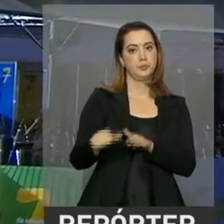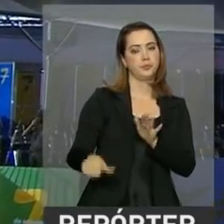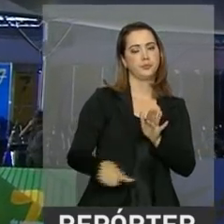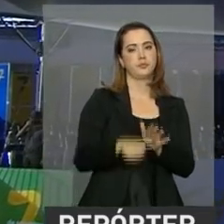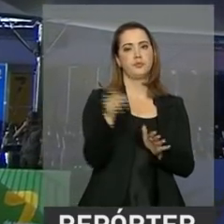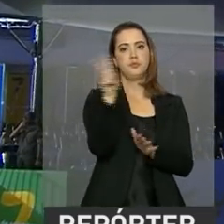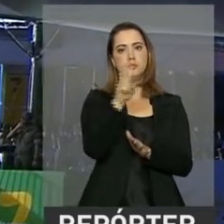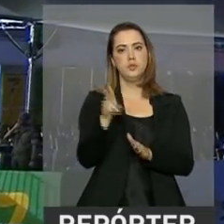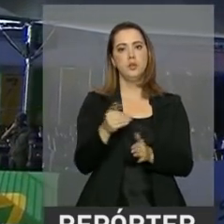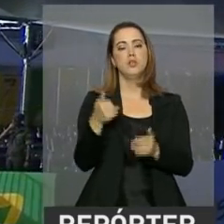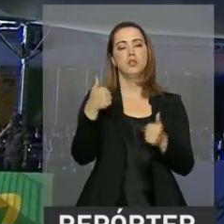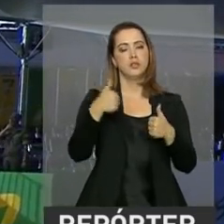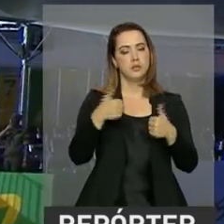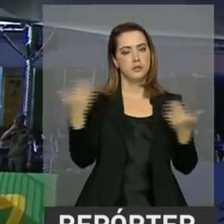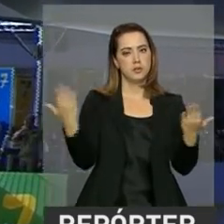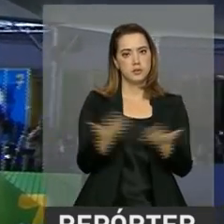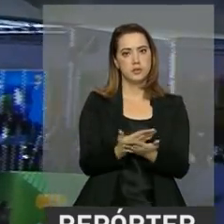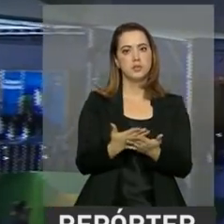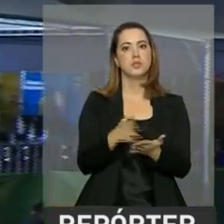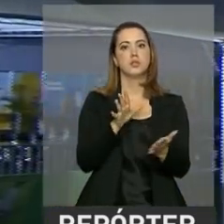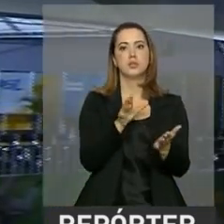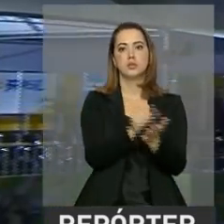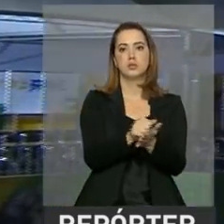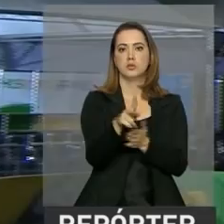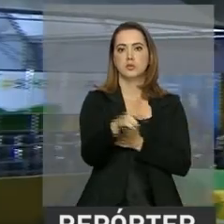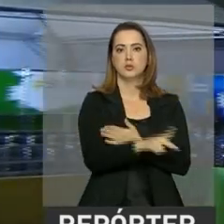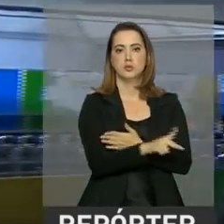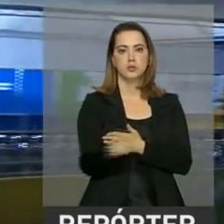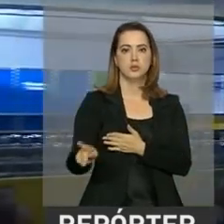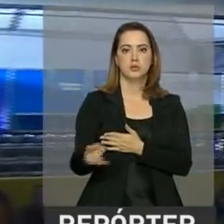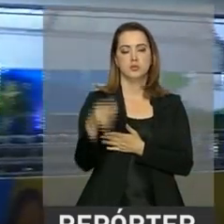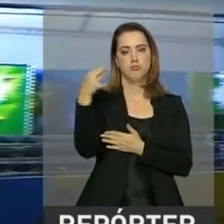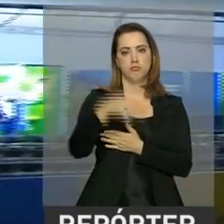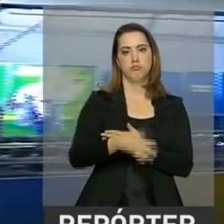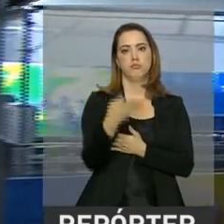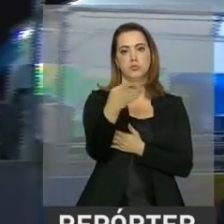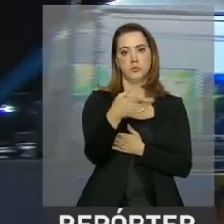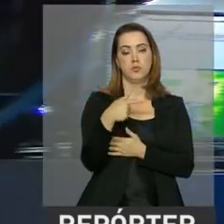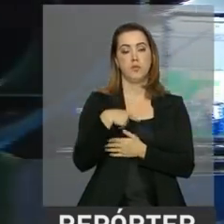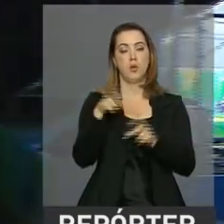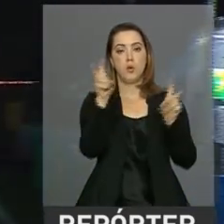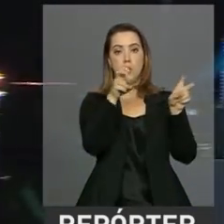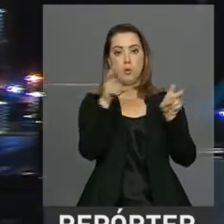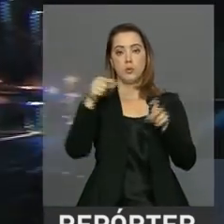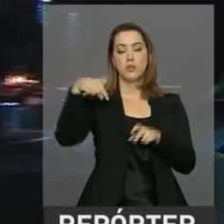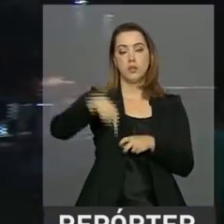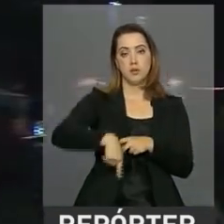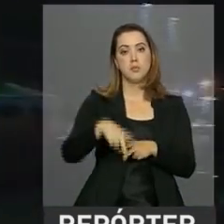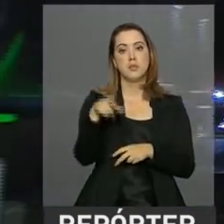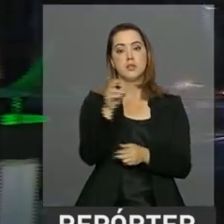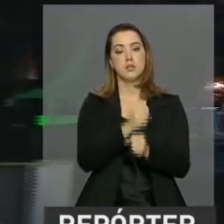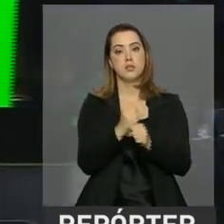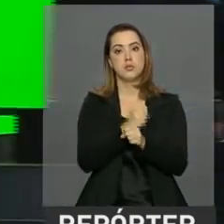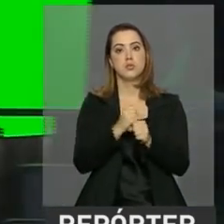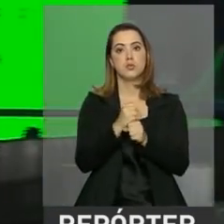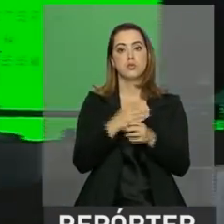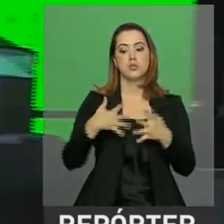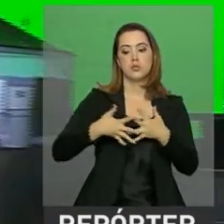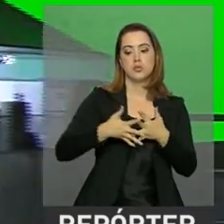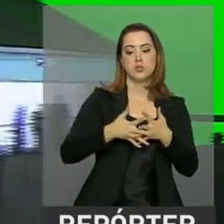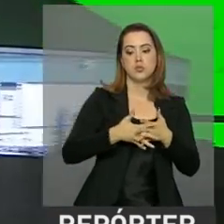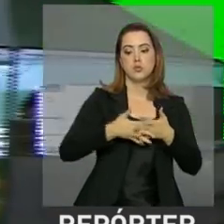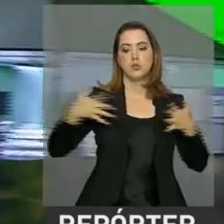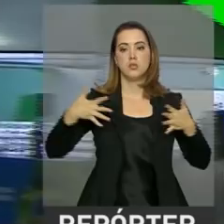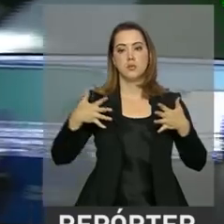definitivo da República do Brasil. O tema do desfile cívico-militar de 7 de setembro deste ano é a independência é